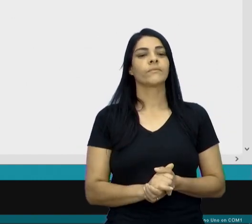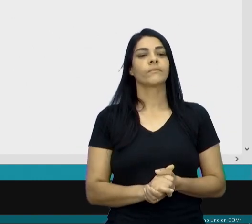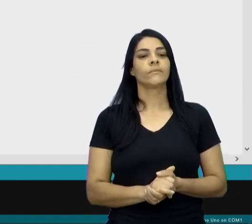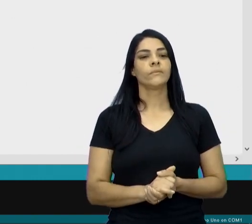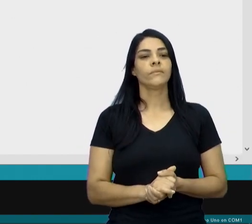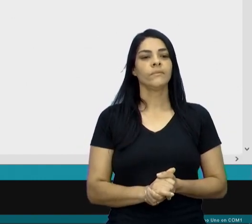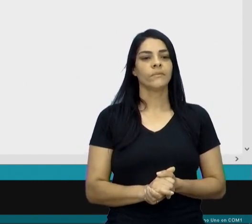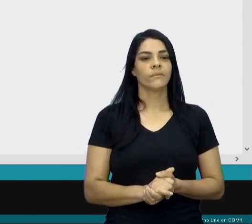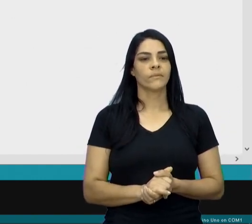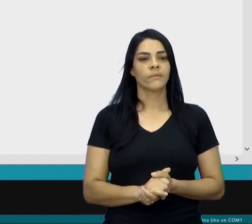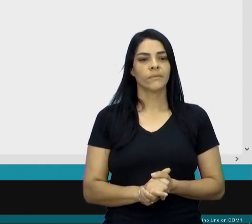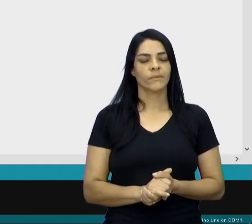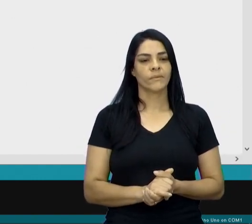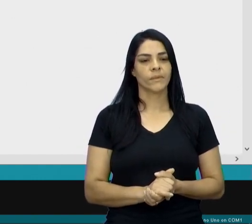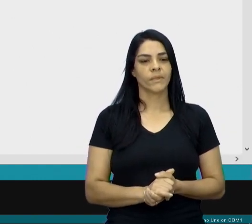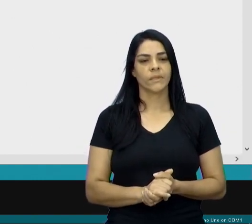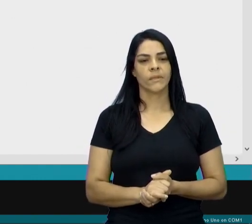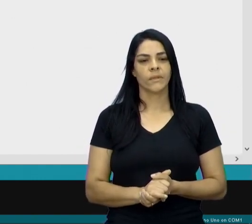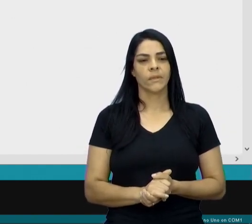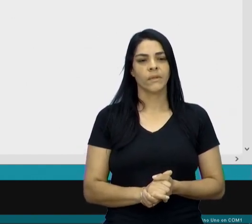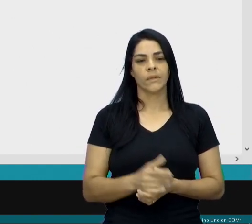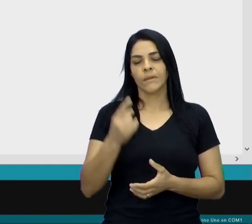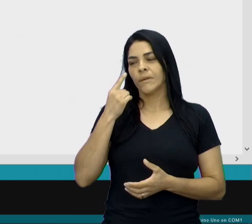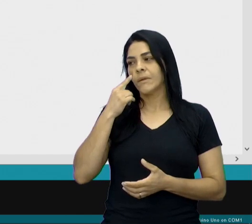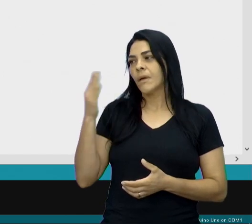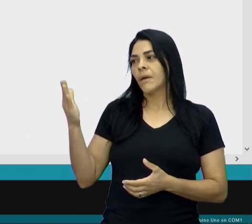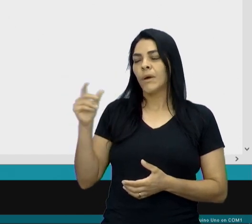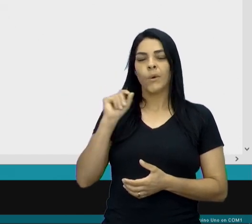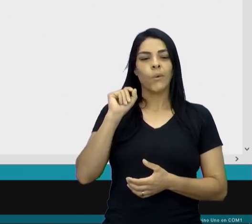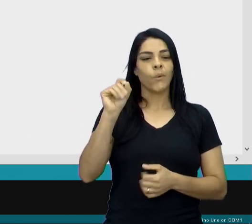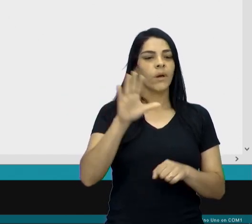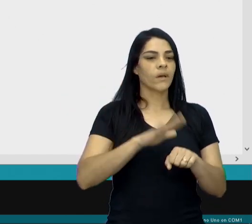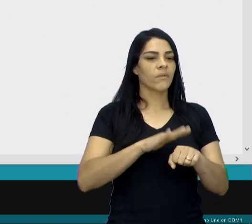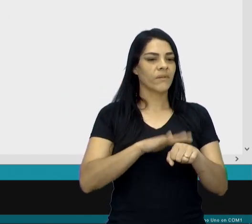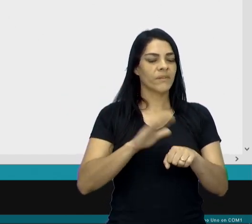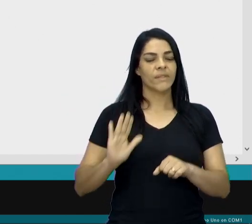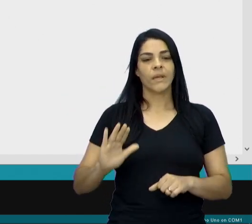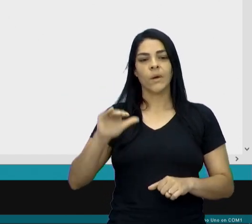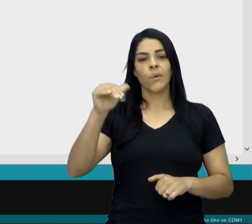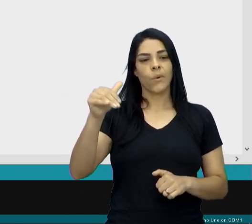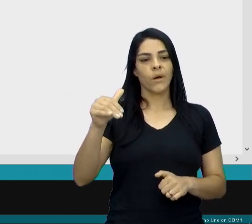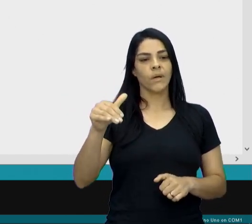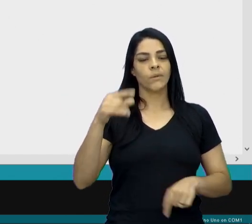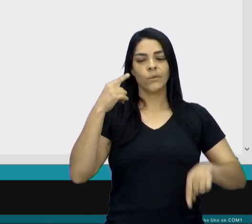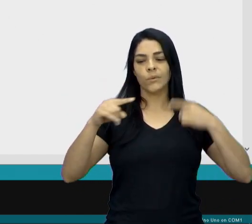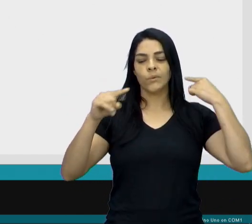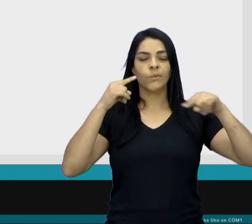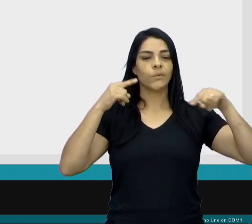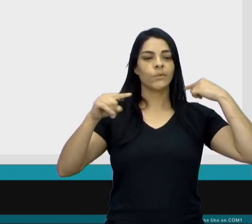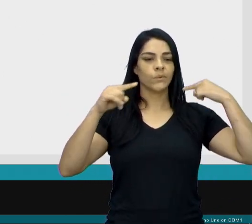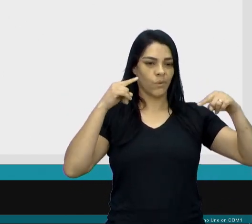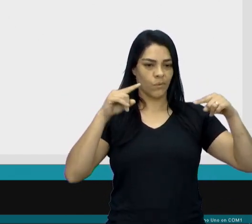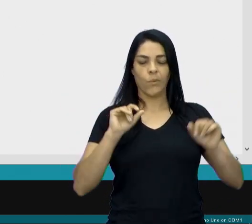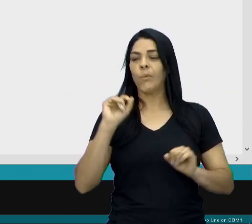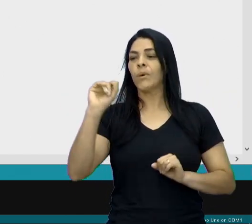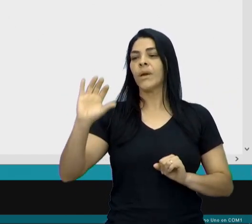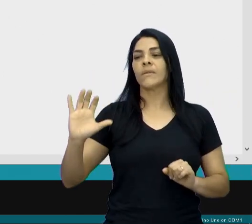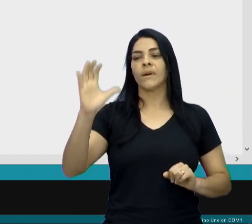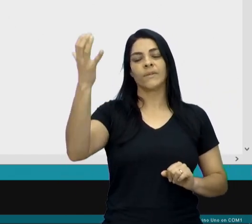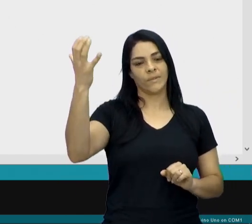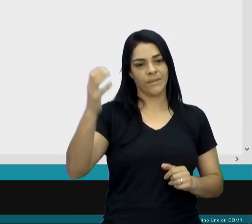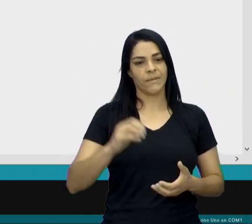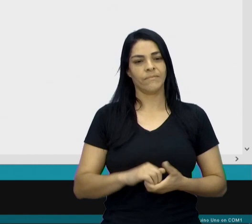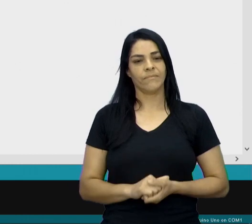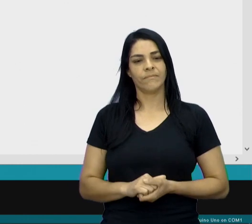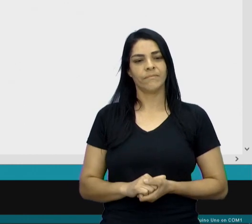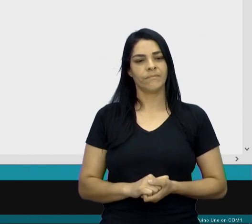é sempre para ele executar, tá certo? Então, o que que ele vai executar quando tocar um som de início? Tá? O que que vai